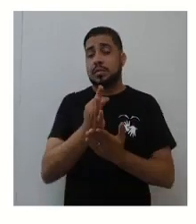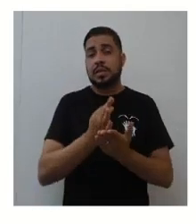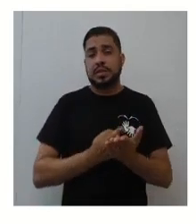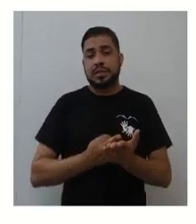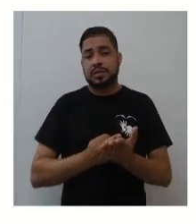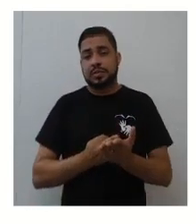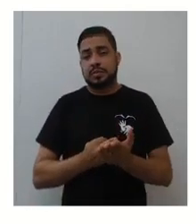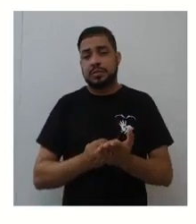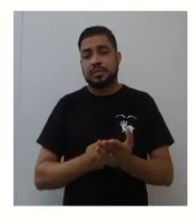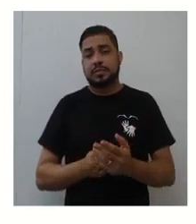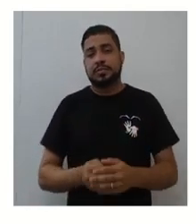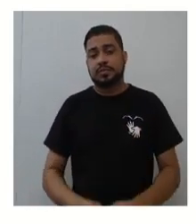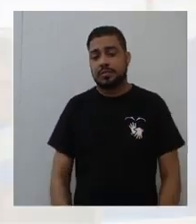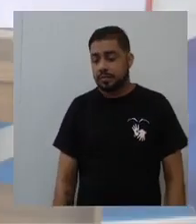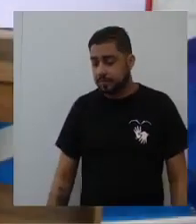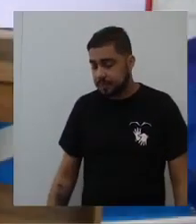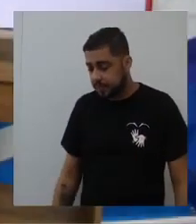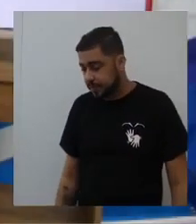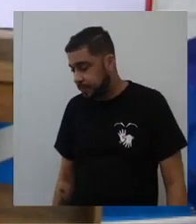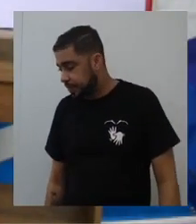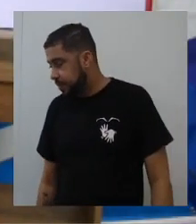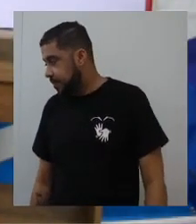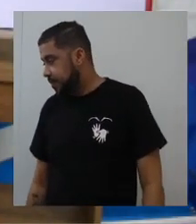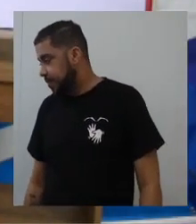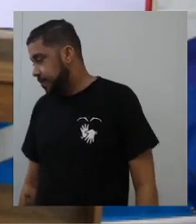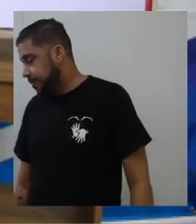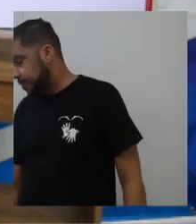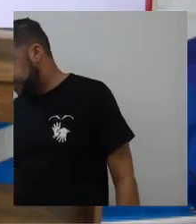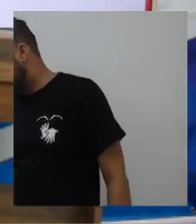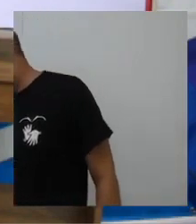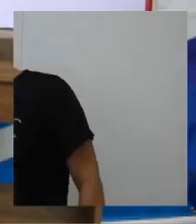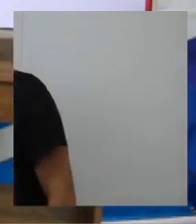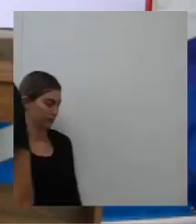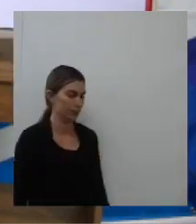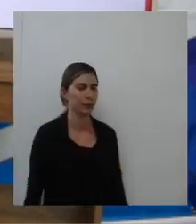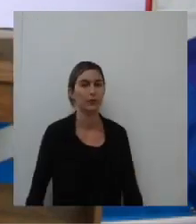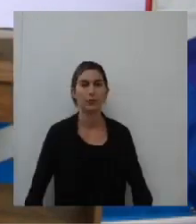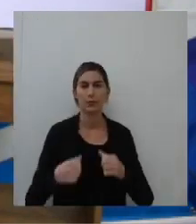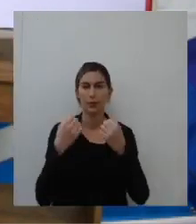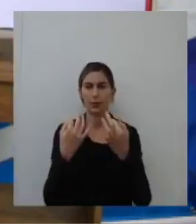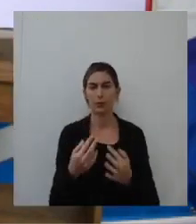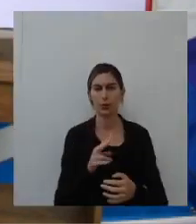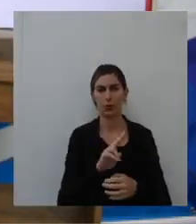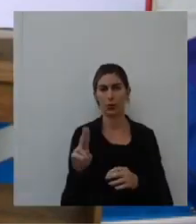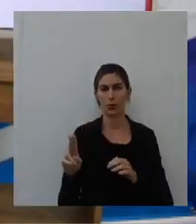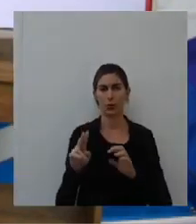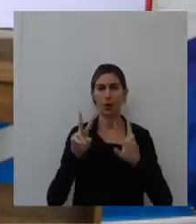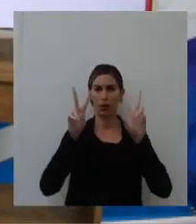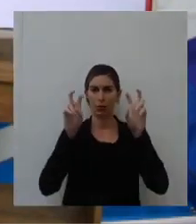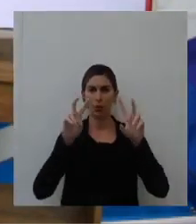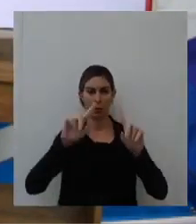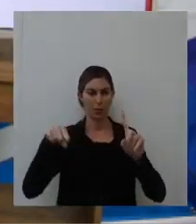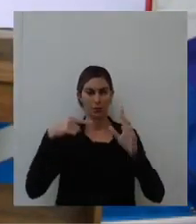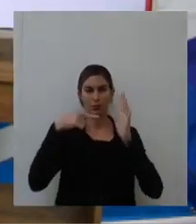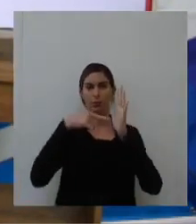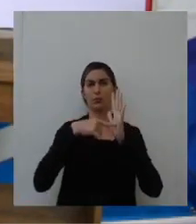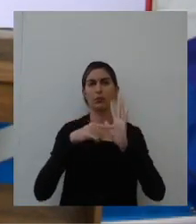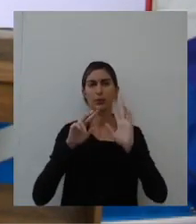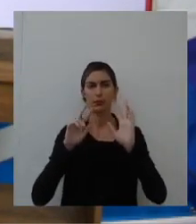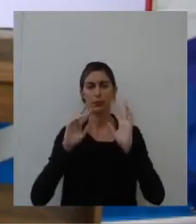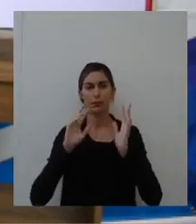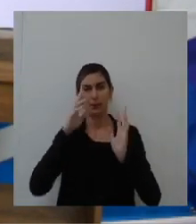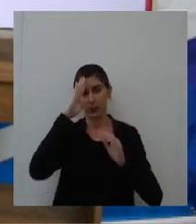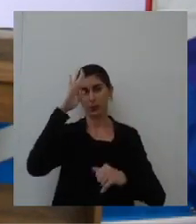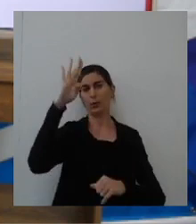uma informação explícita que devemos reter, ou seja, traz aquilo que se chama tema central.